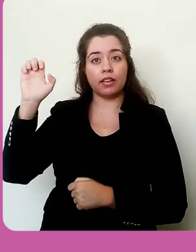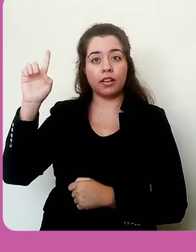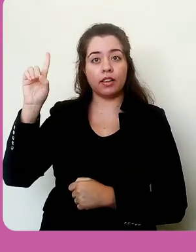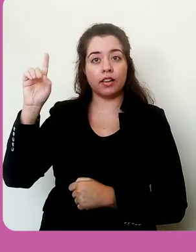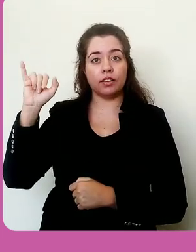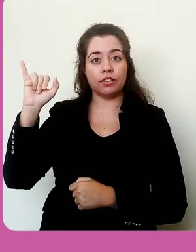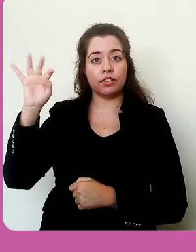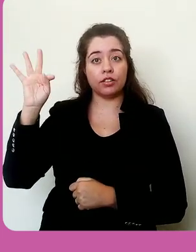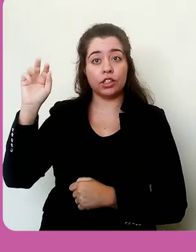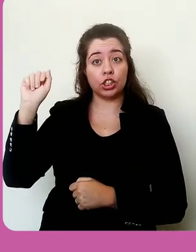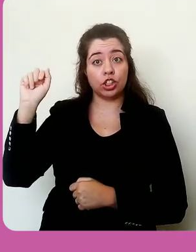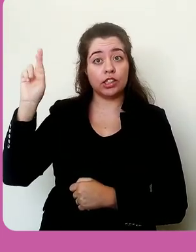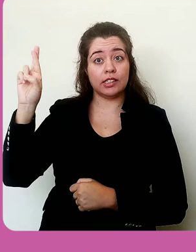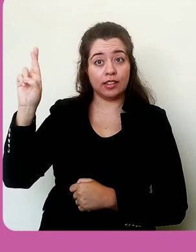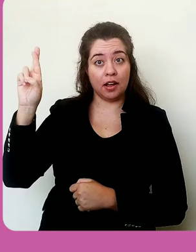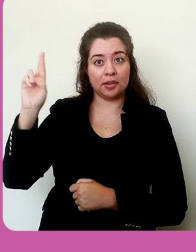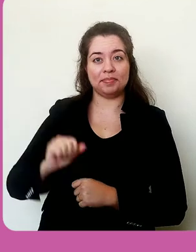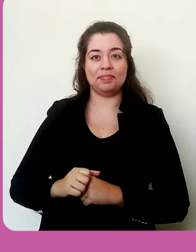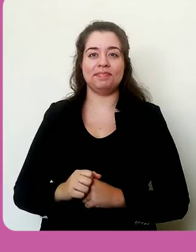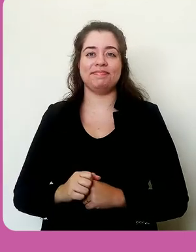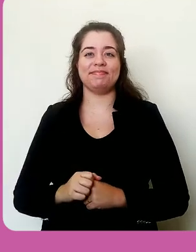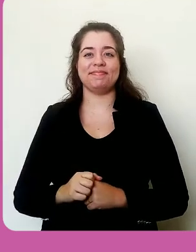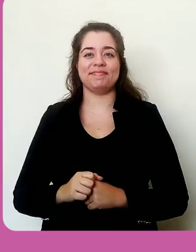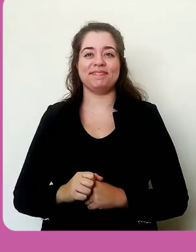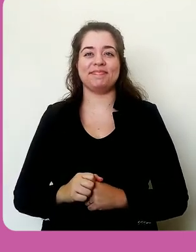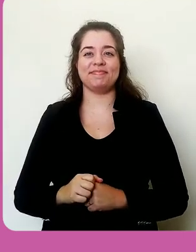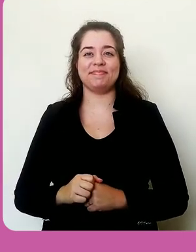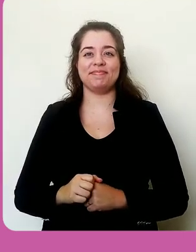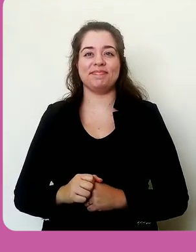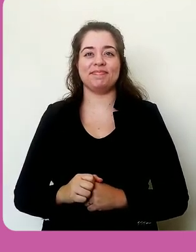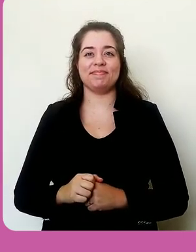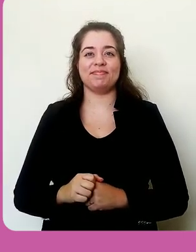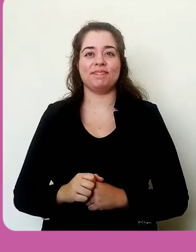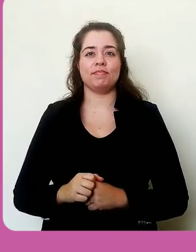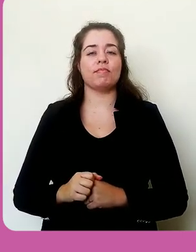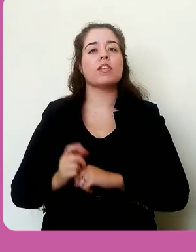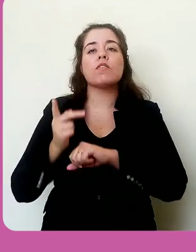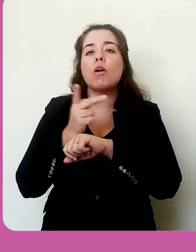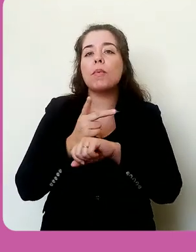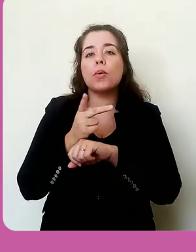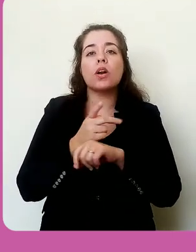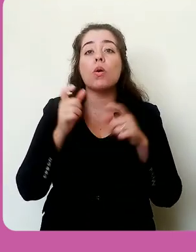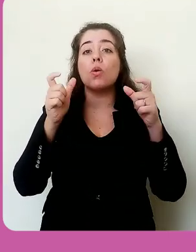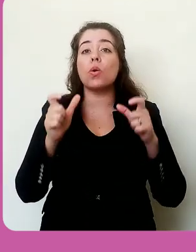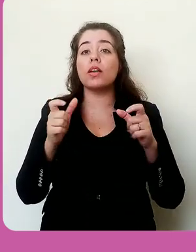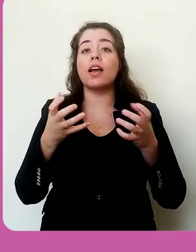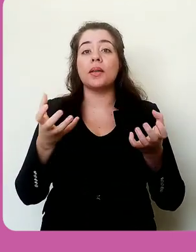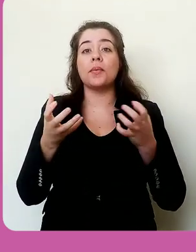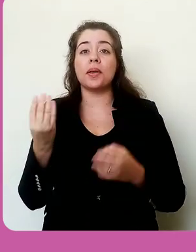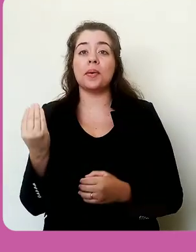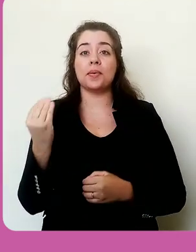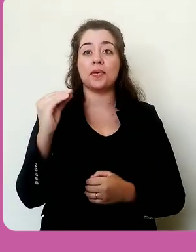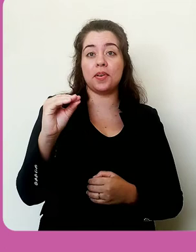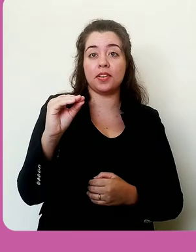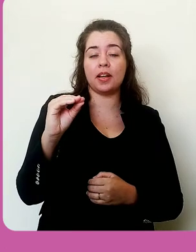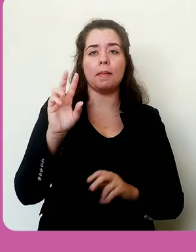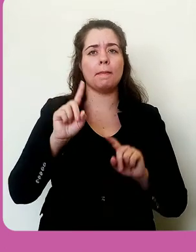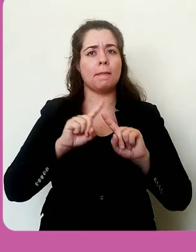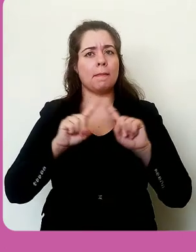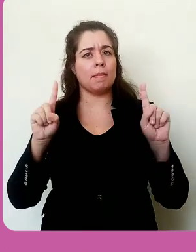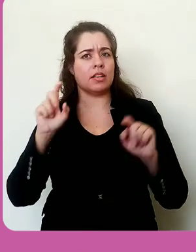Vou, então, procurar o espaço em que eu quero colocar. Mas reparem, não é tão simples, tá?